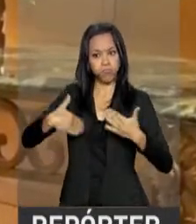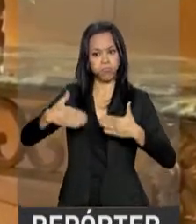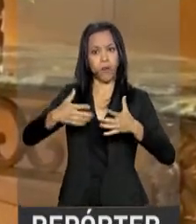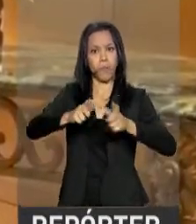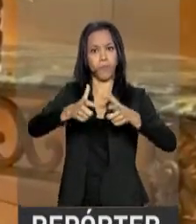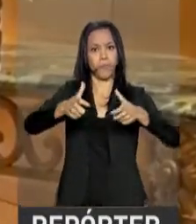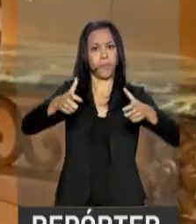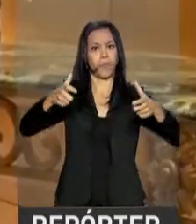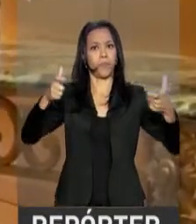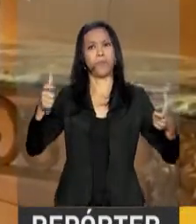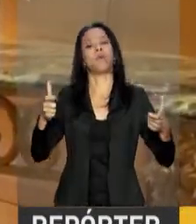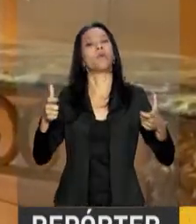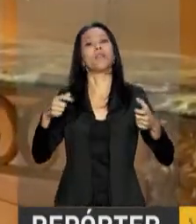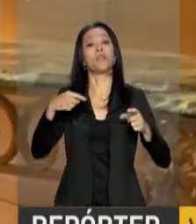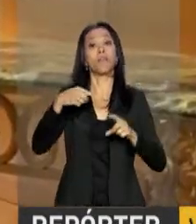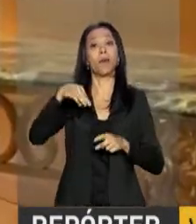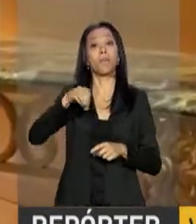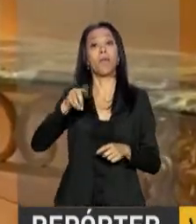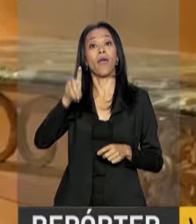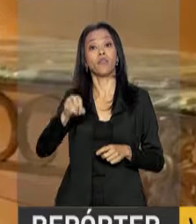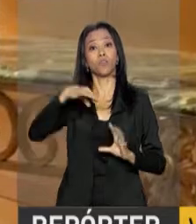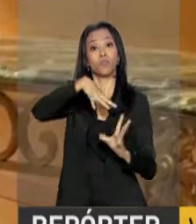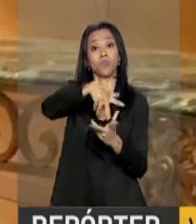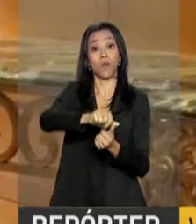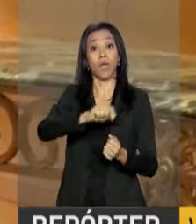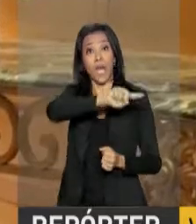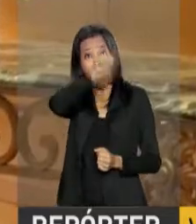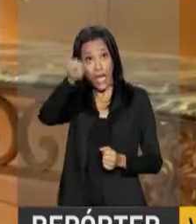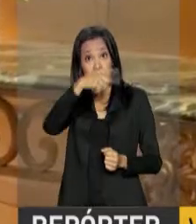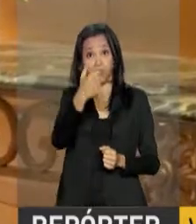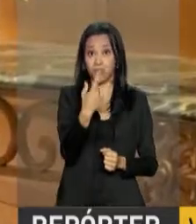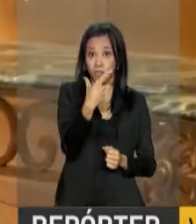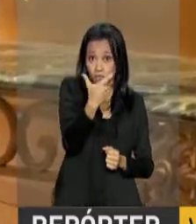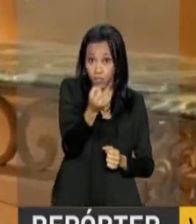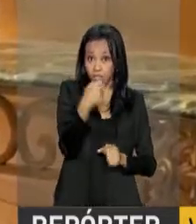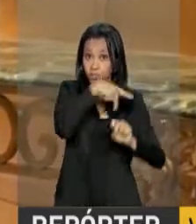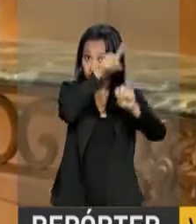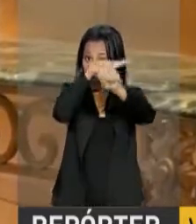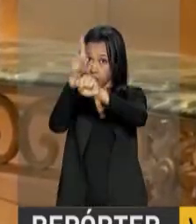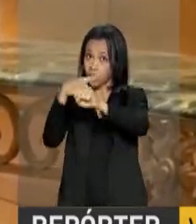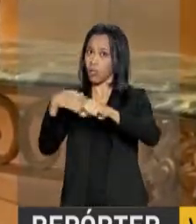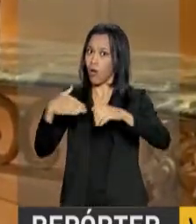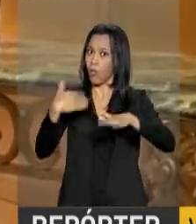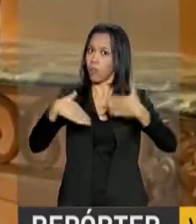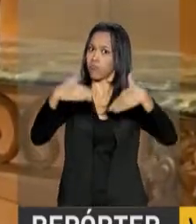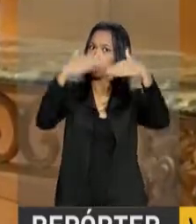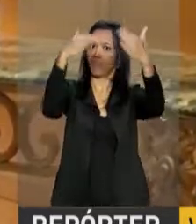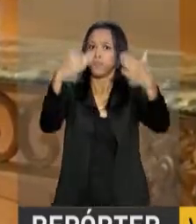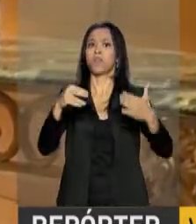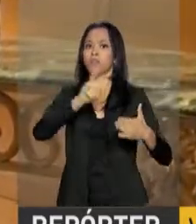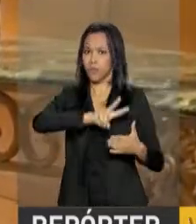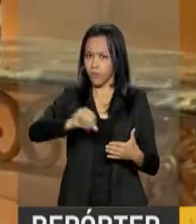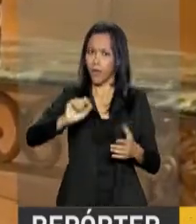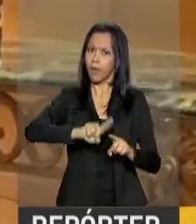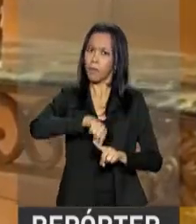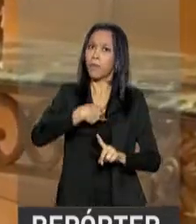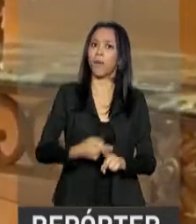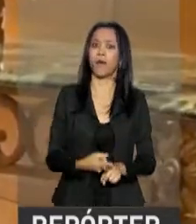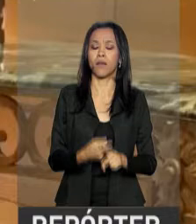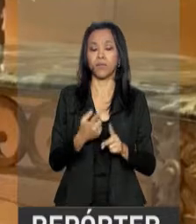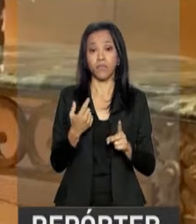mas esses 20 países crescem muito mais países do mundo cresceram muito mais que a nossa